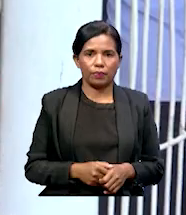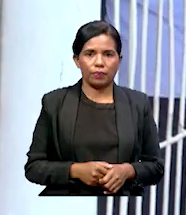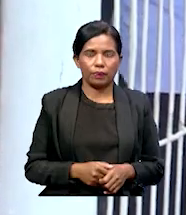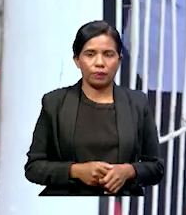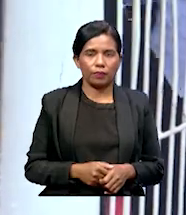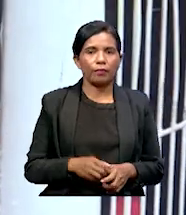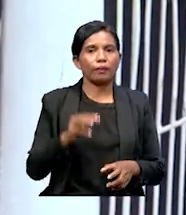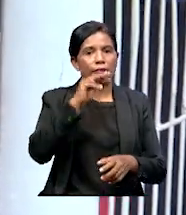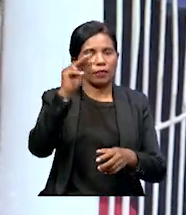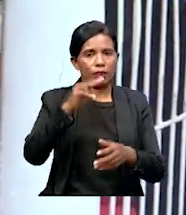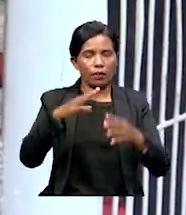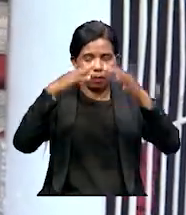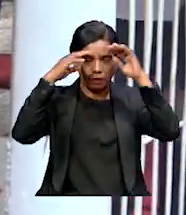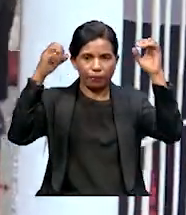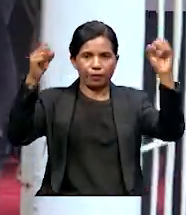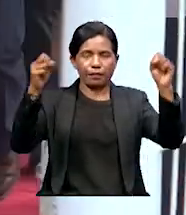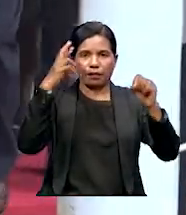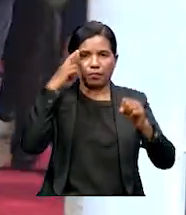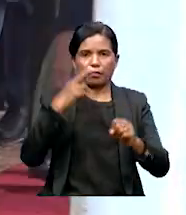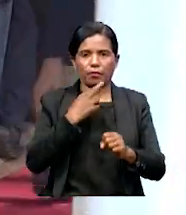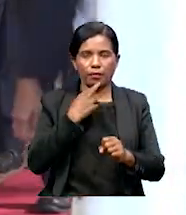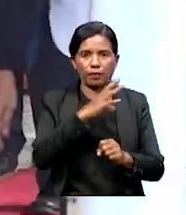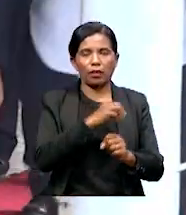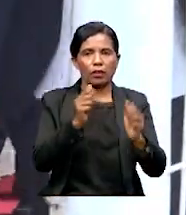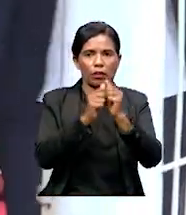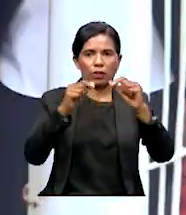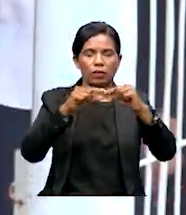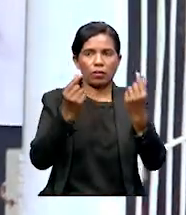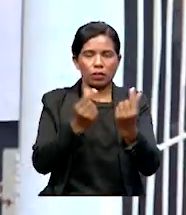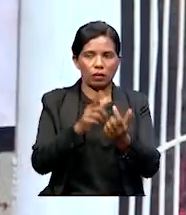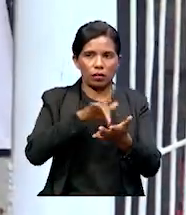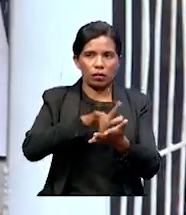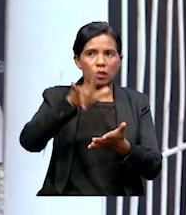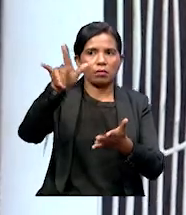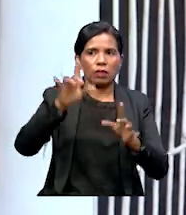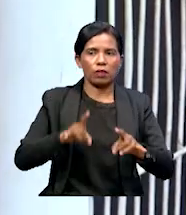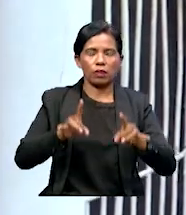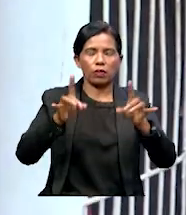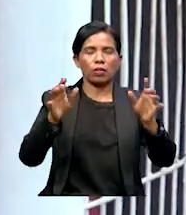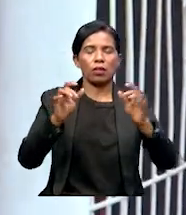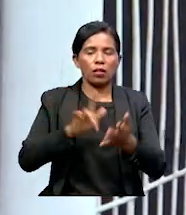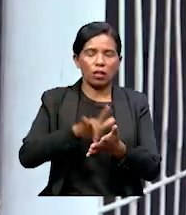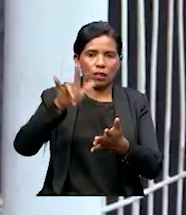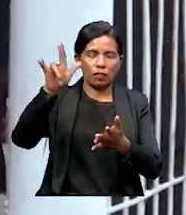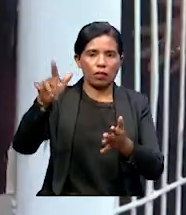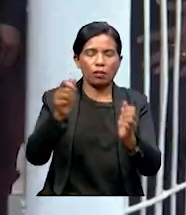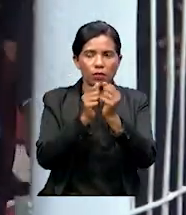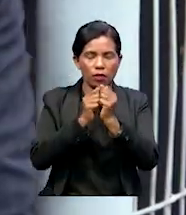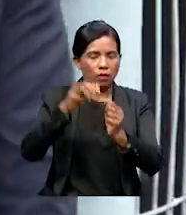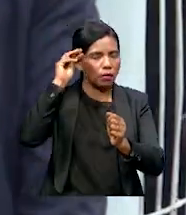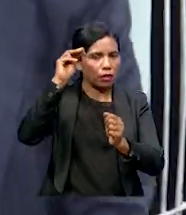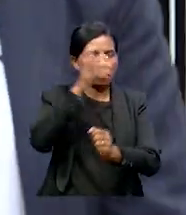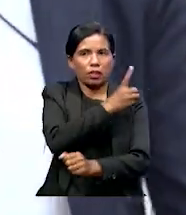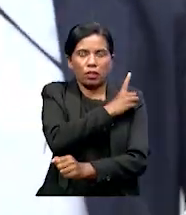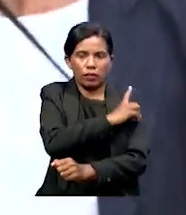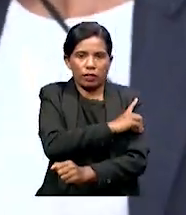E a segunda né, Presidente Republika Zizera Muzorata ho delegação de Sloko Austrália, ho avião Cantas acompanha o Ministro de Defesa